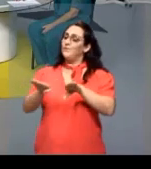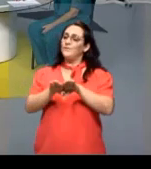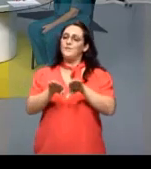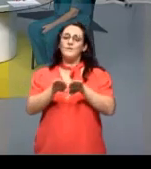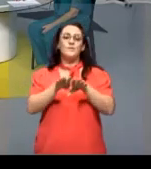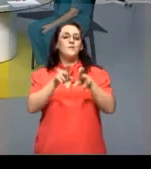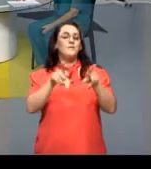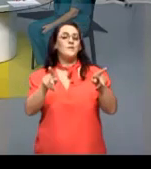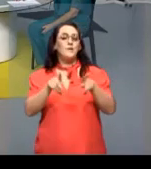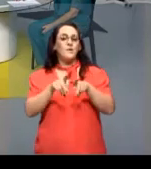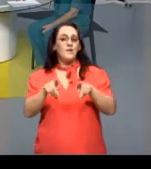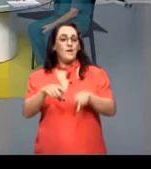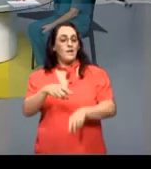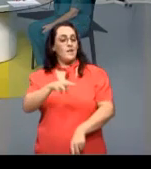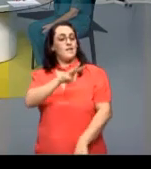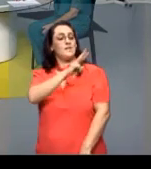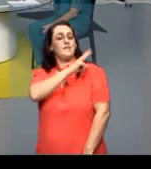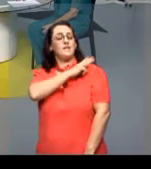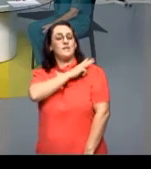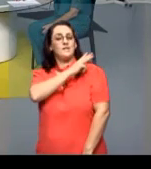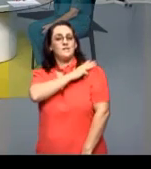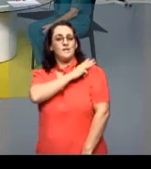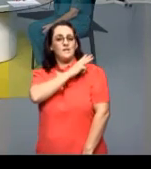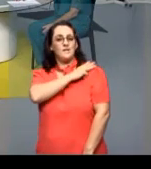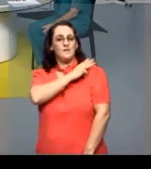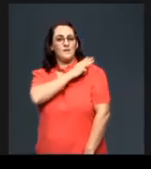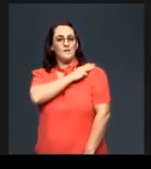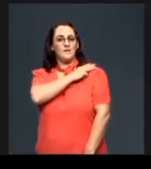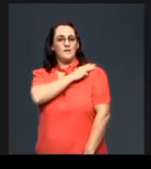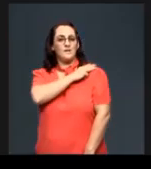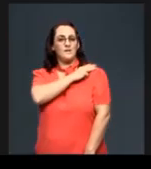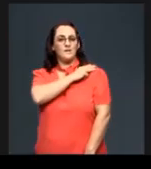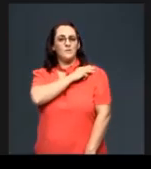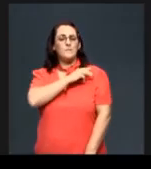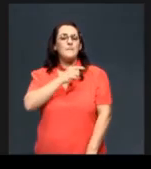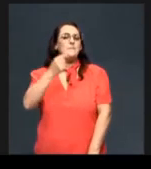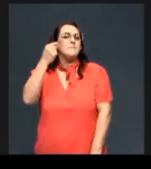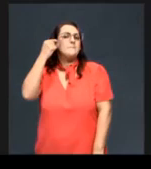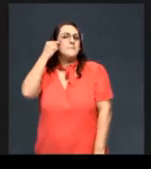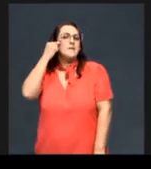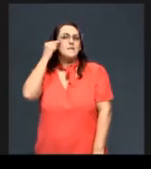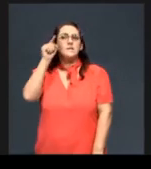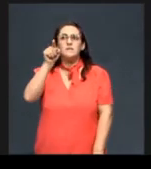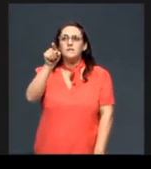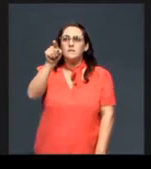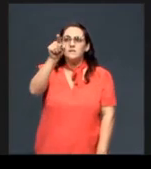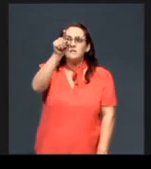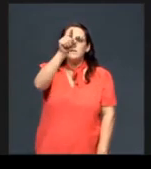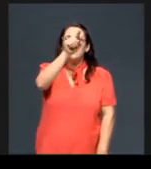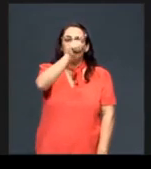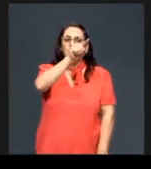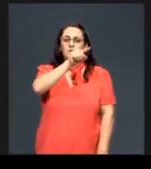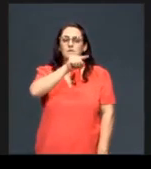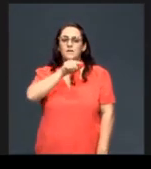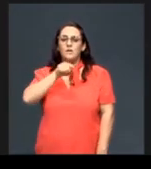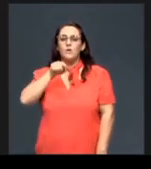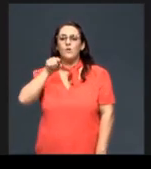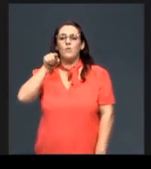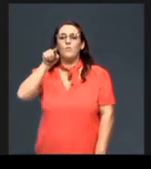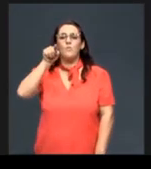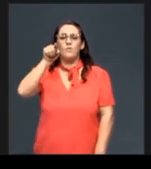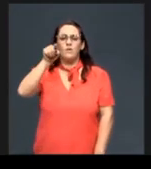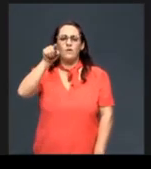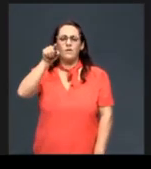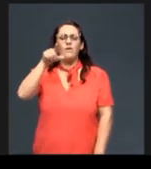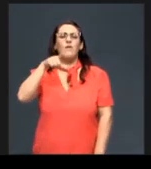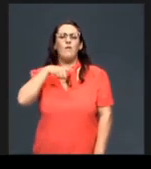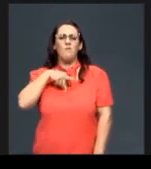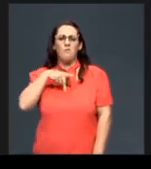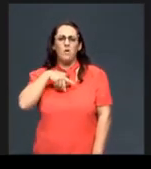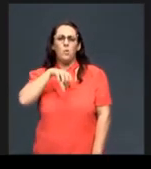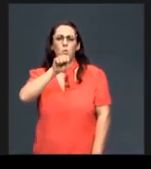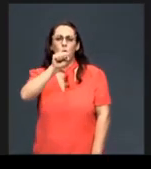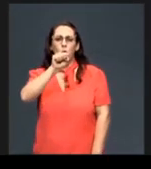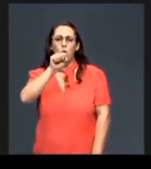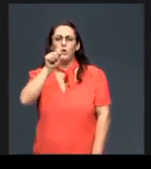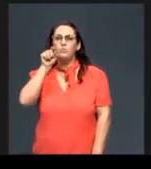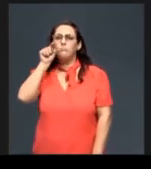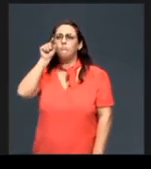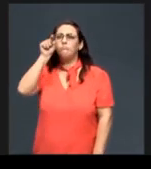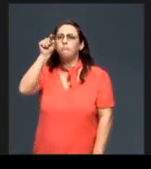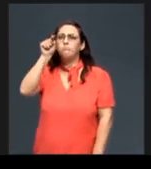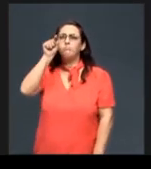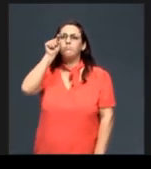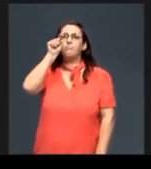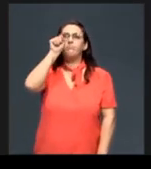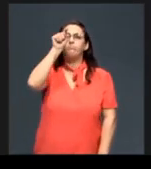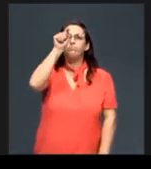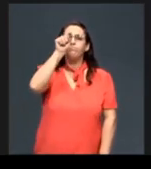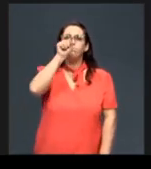lá. Terceiro ano. Sobre uma circunferência, marcam-se 8 pontos distintos. Quantos segmentos